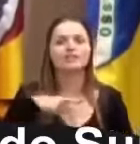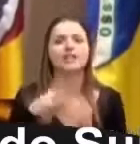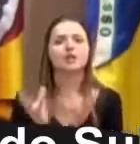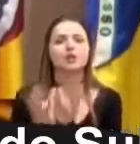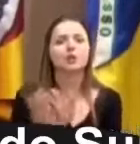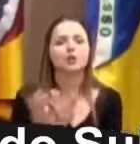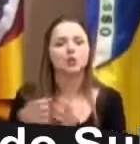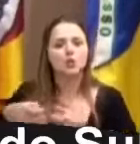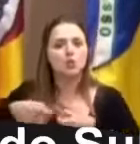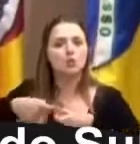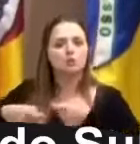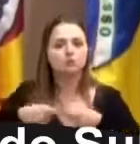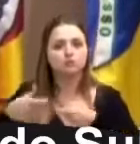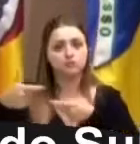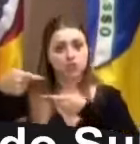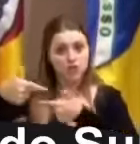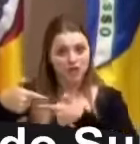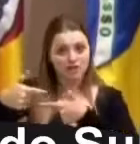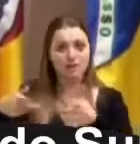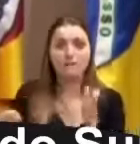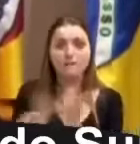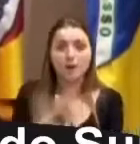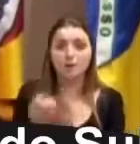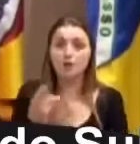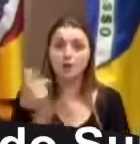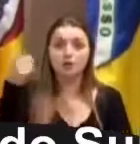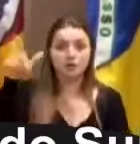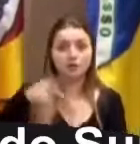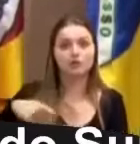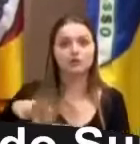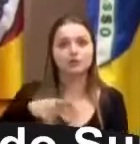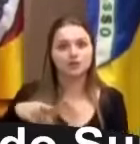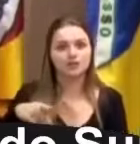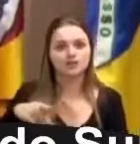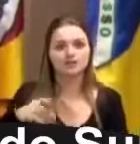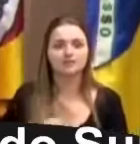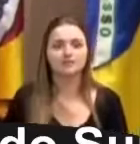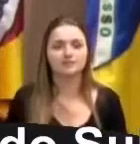uma força armada, ou própria, ou de outro país.